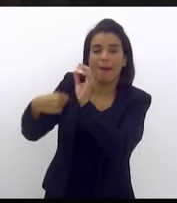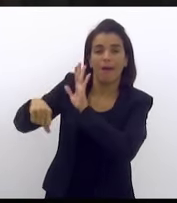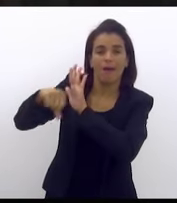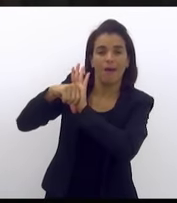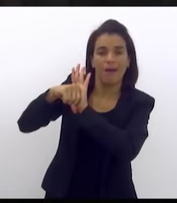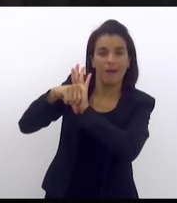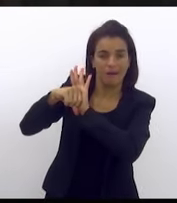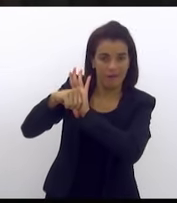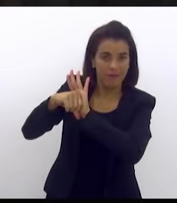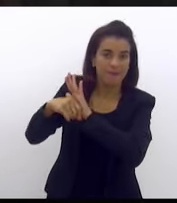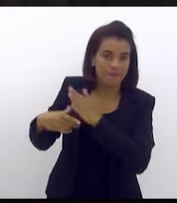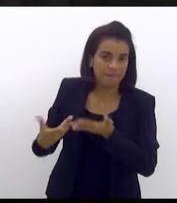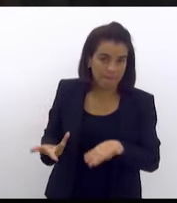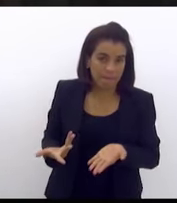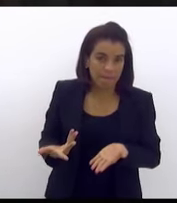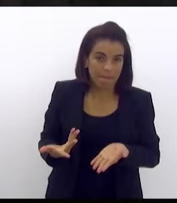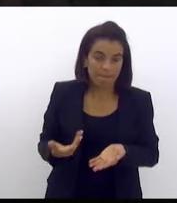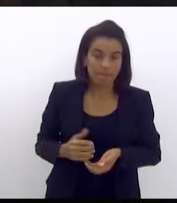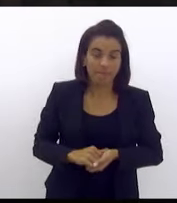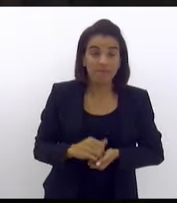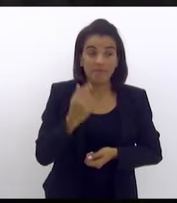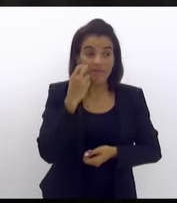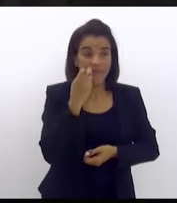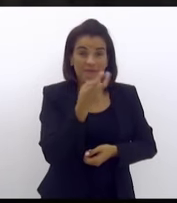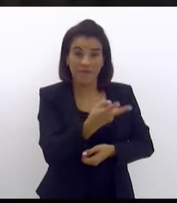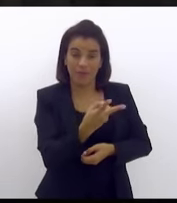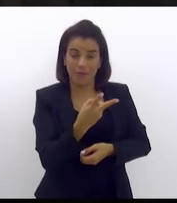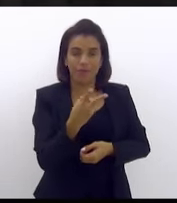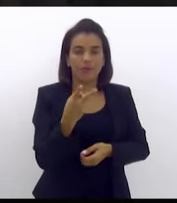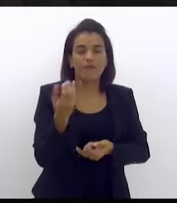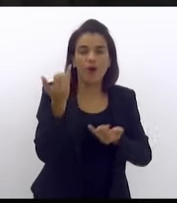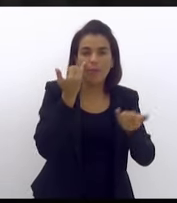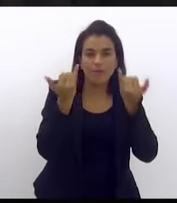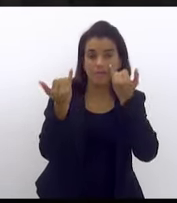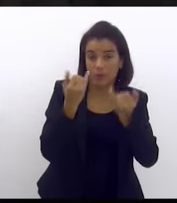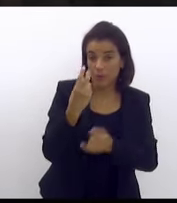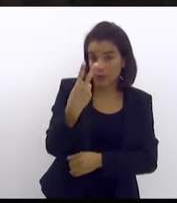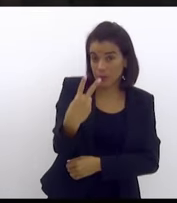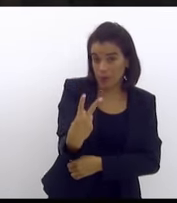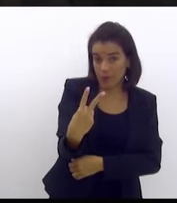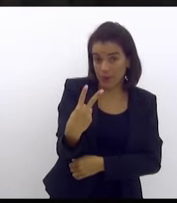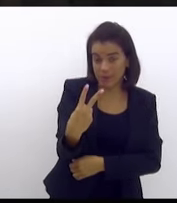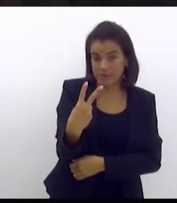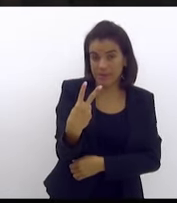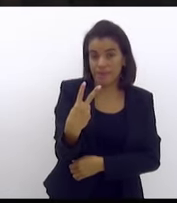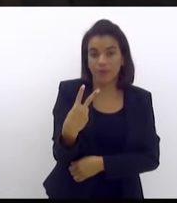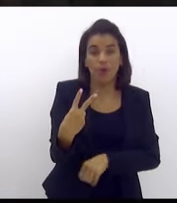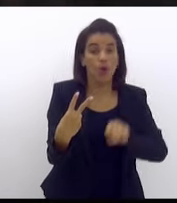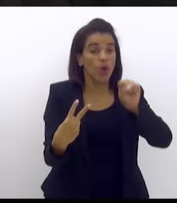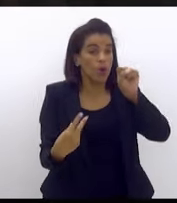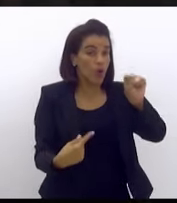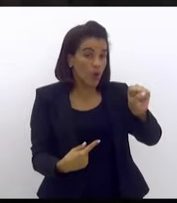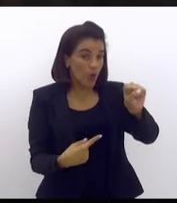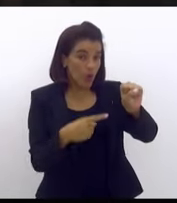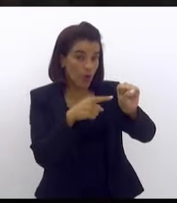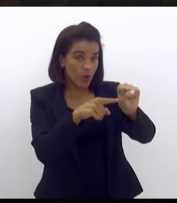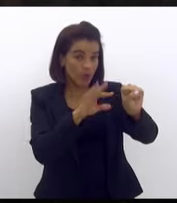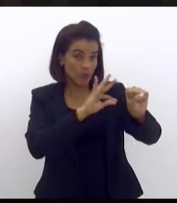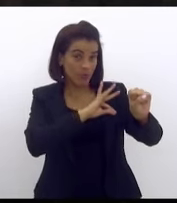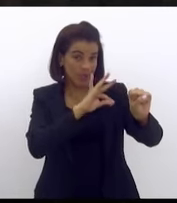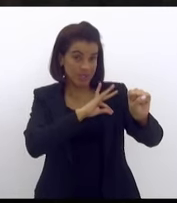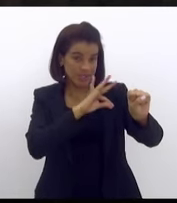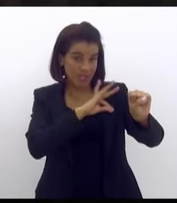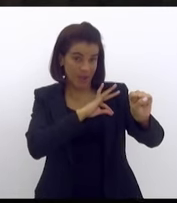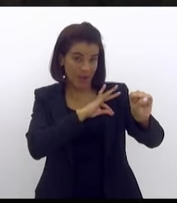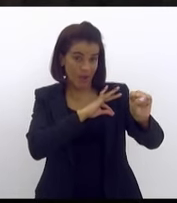Não é difícil. Vimos duas notícias outro dia, de 8 policiais civis,